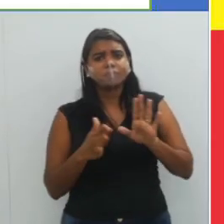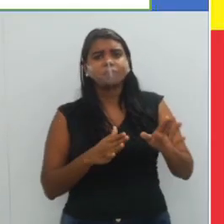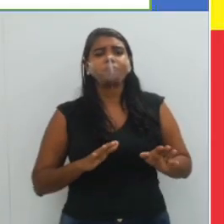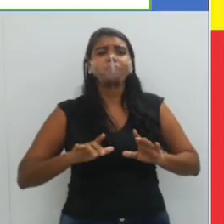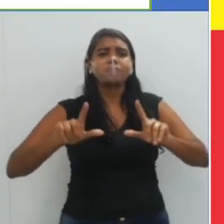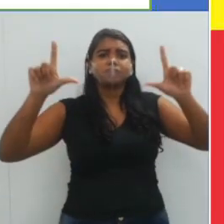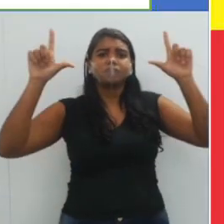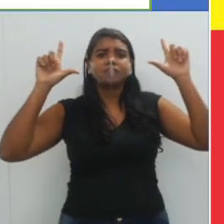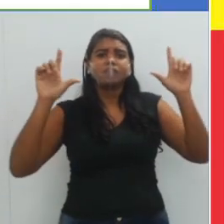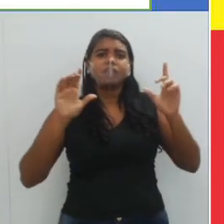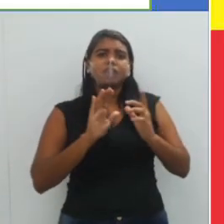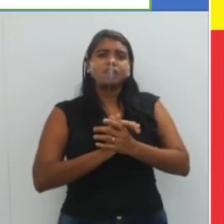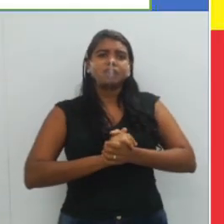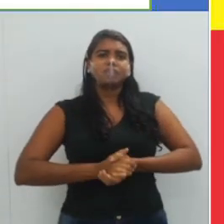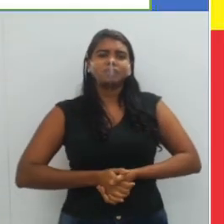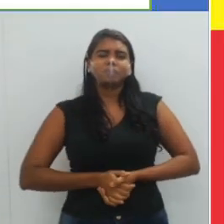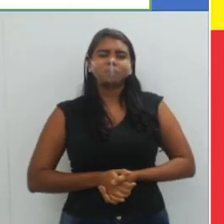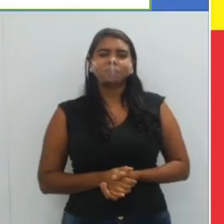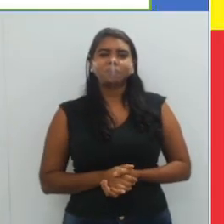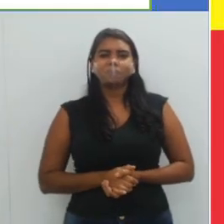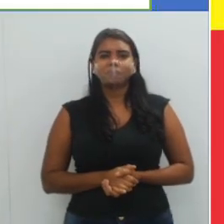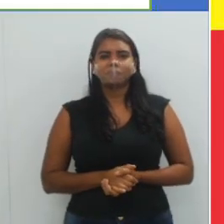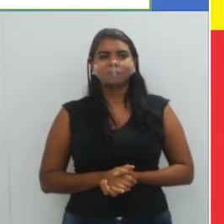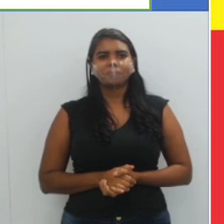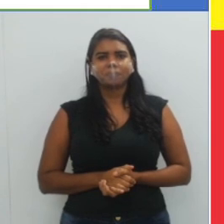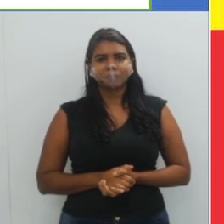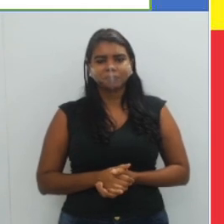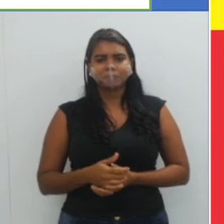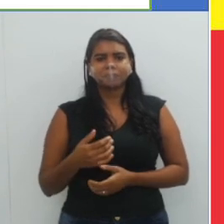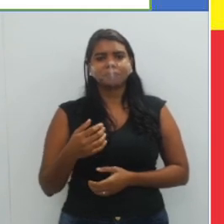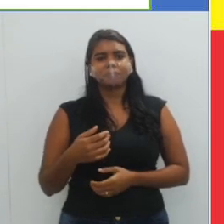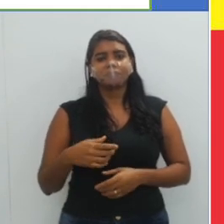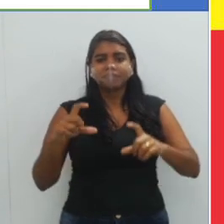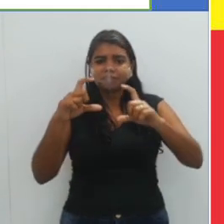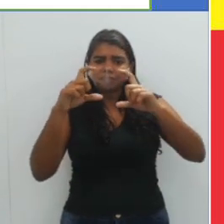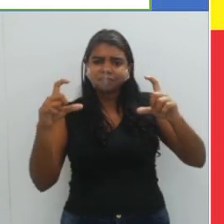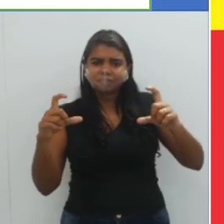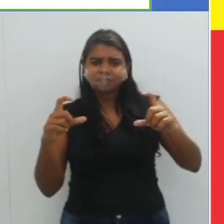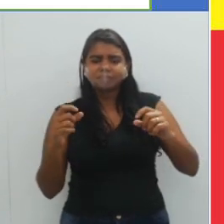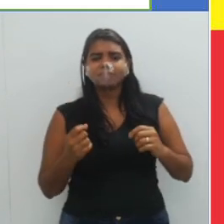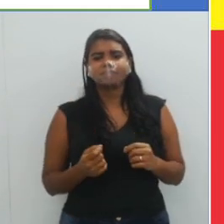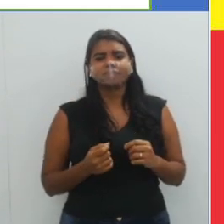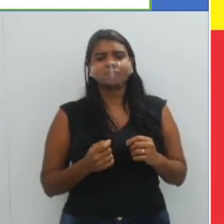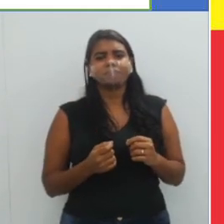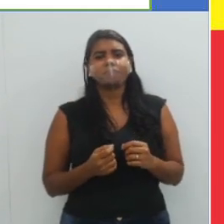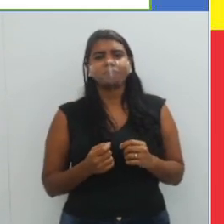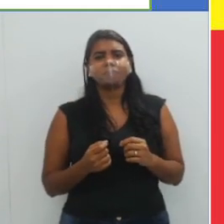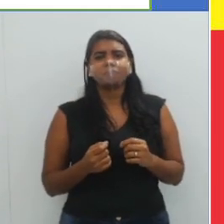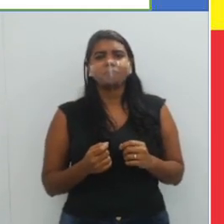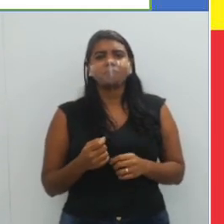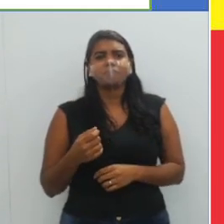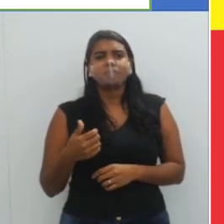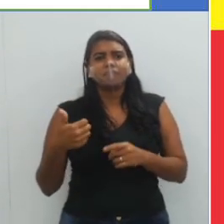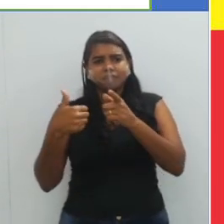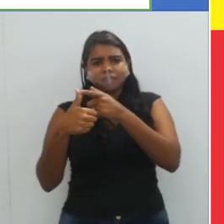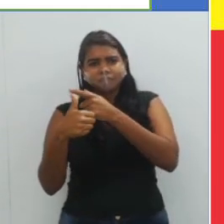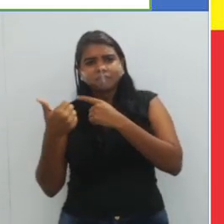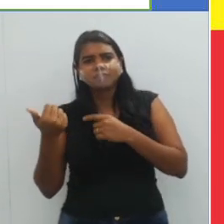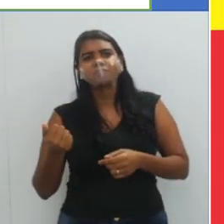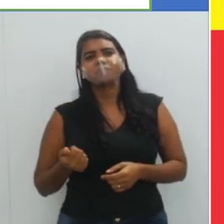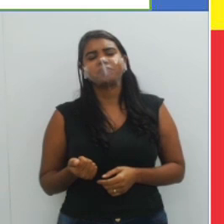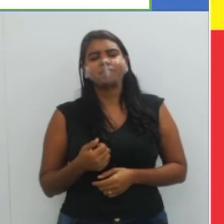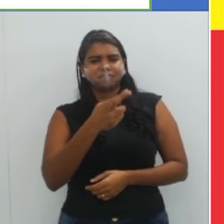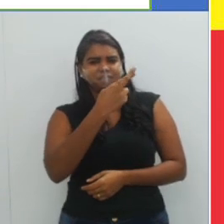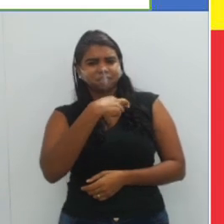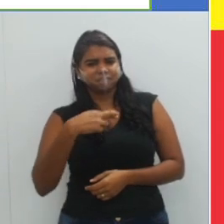aqui eu coloquei, como está na tela, certo? Esses textos, essas figuras mostram bem. O primeiro nós temos,